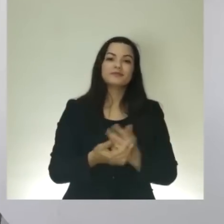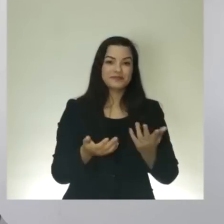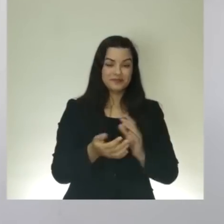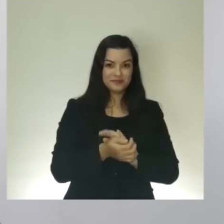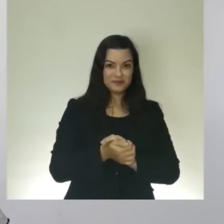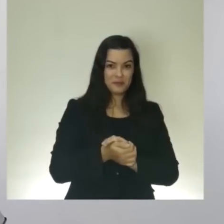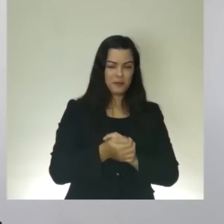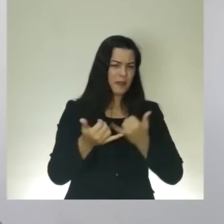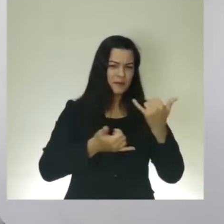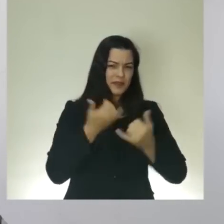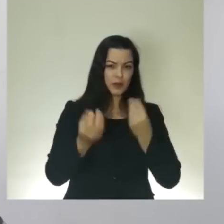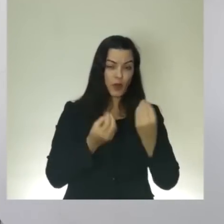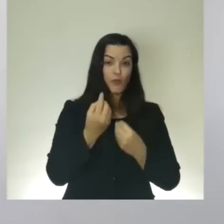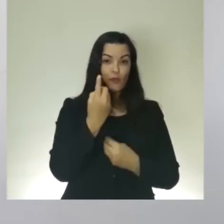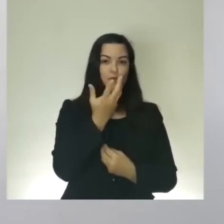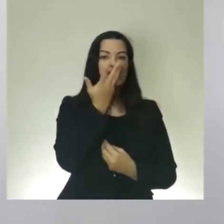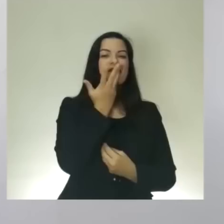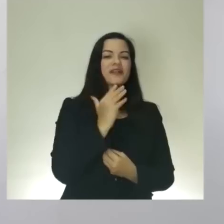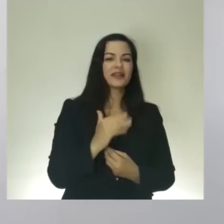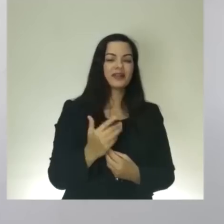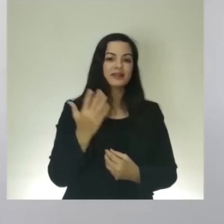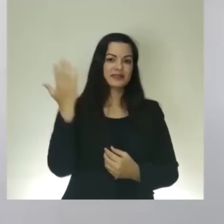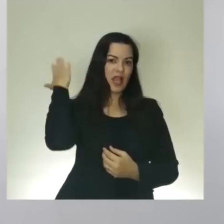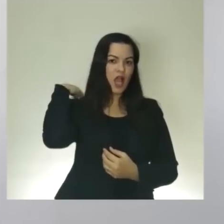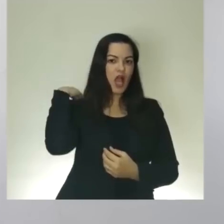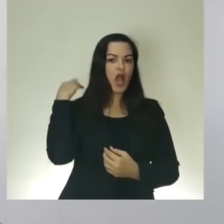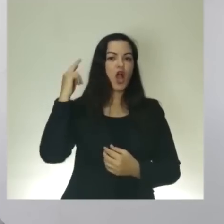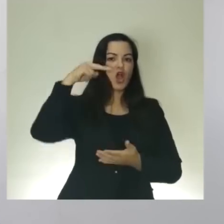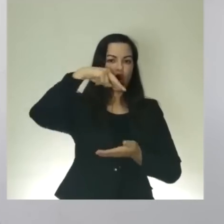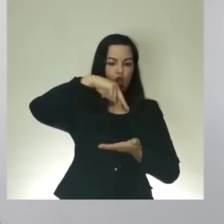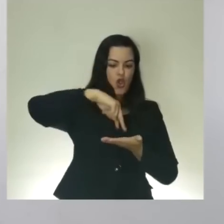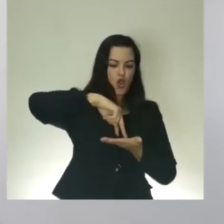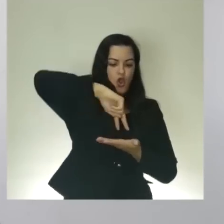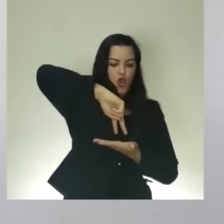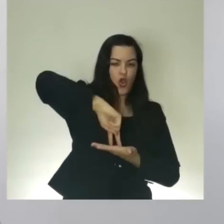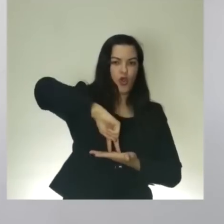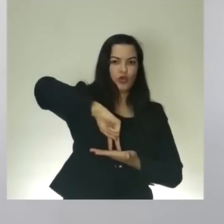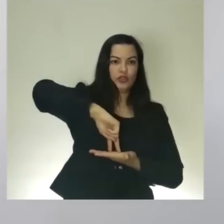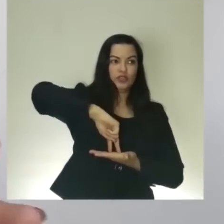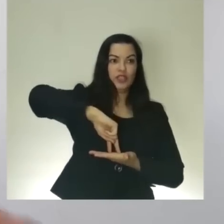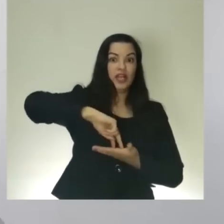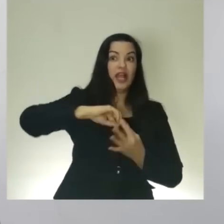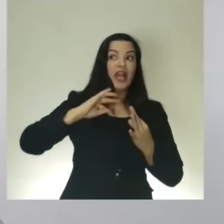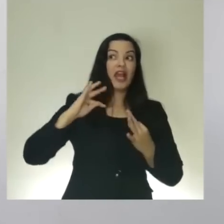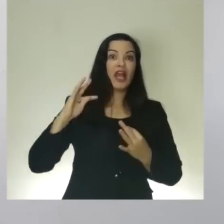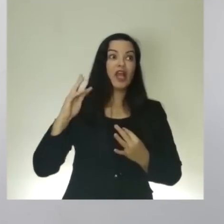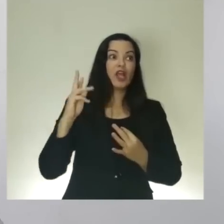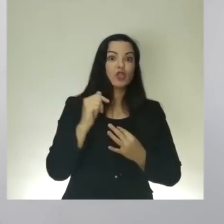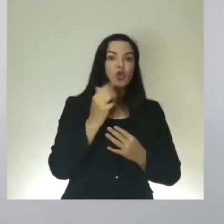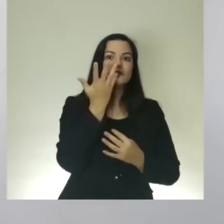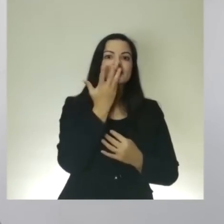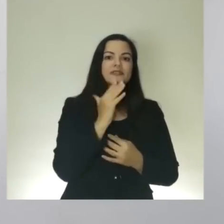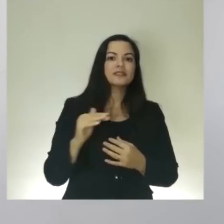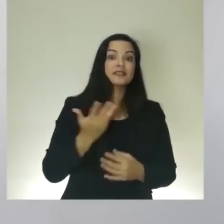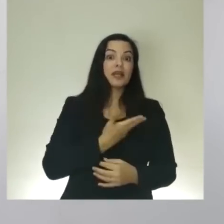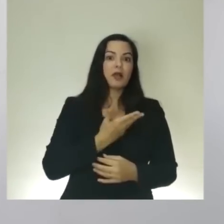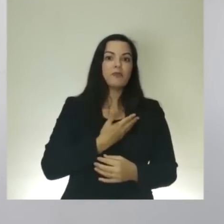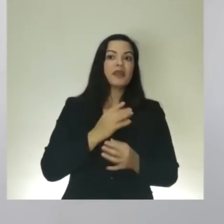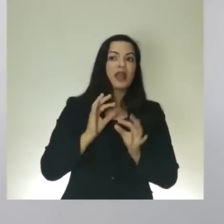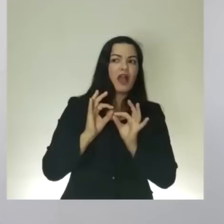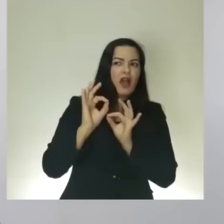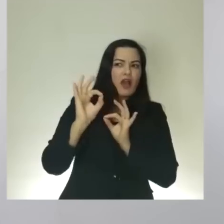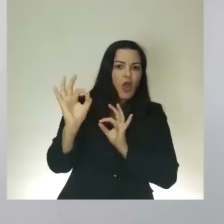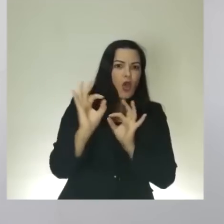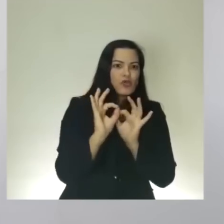de costas e todas as outras se afastam cerca de 15 metros desta criança que vai fazer